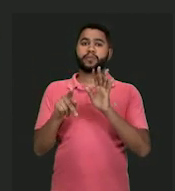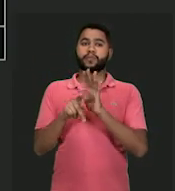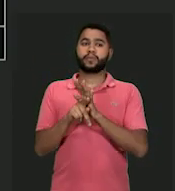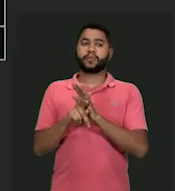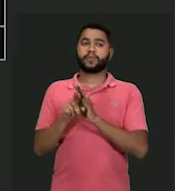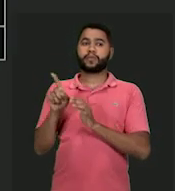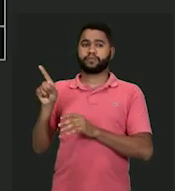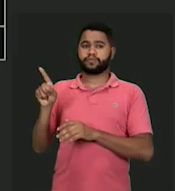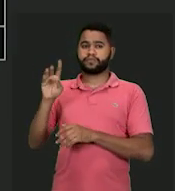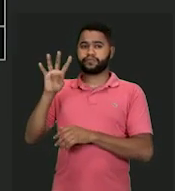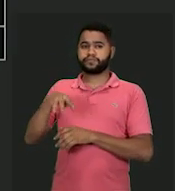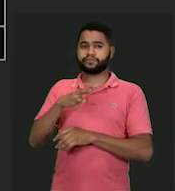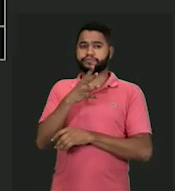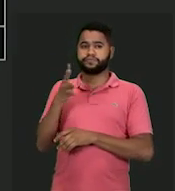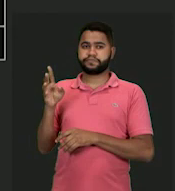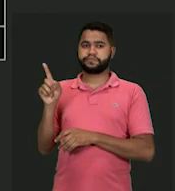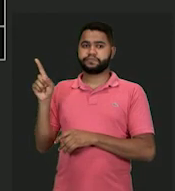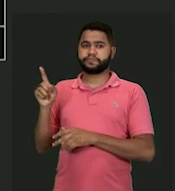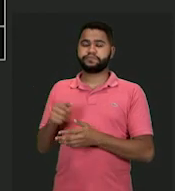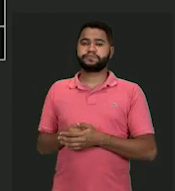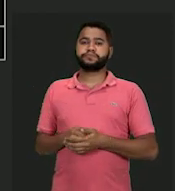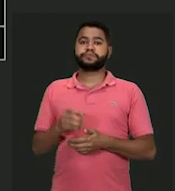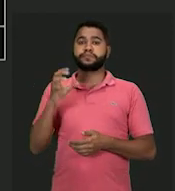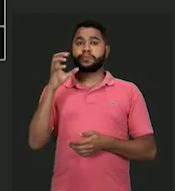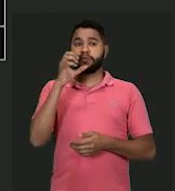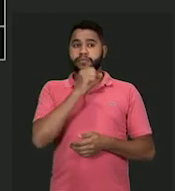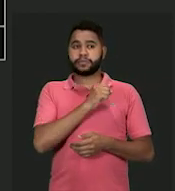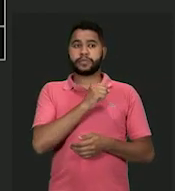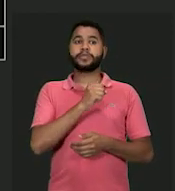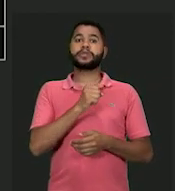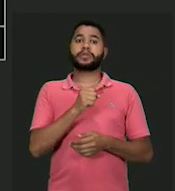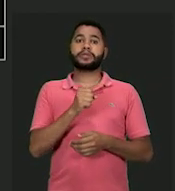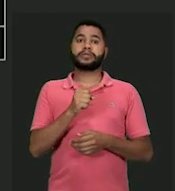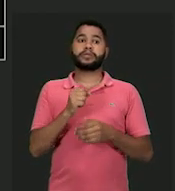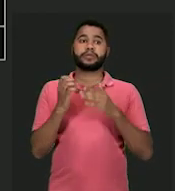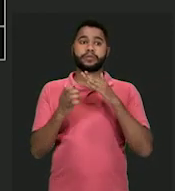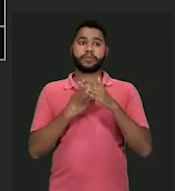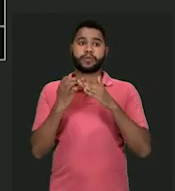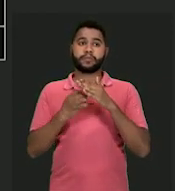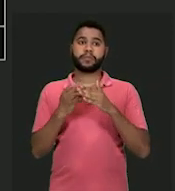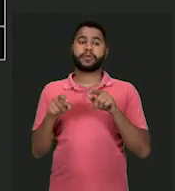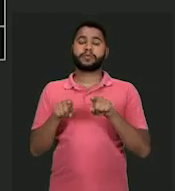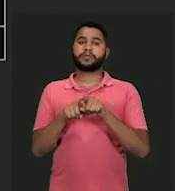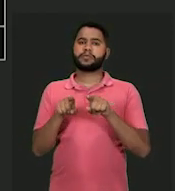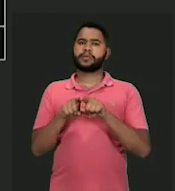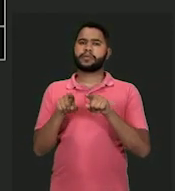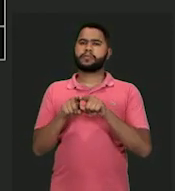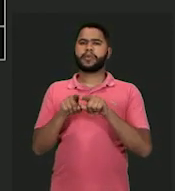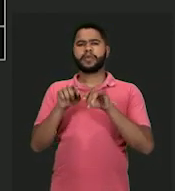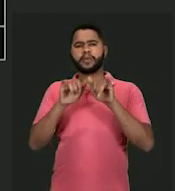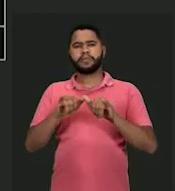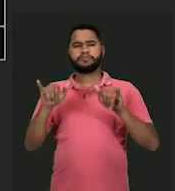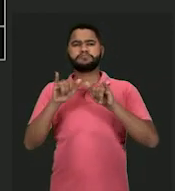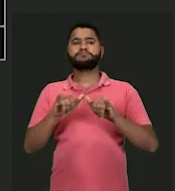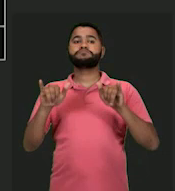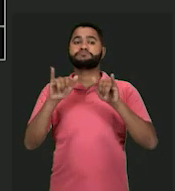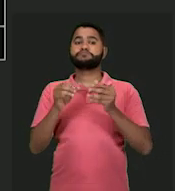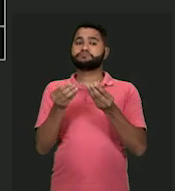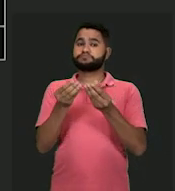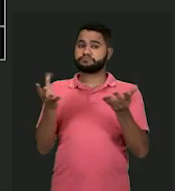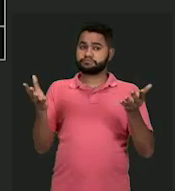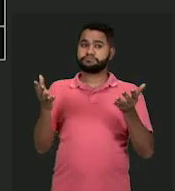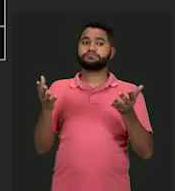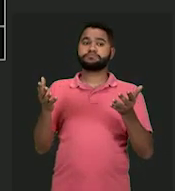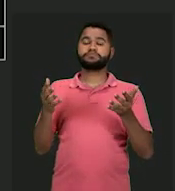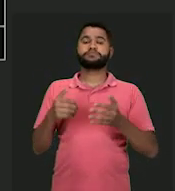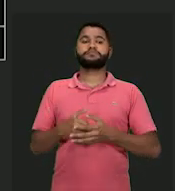quadro. Então, rapidez no atendimento tem peso 3, clareza nas informações passadas aos clientes tem